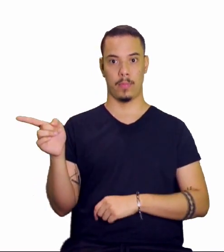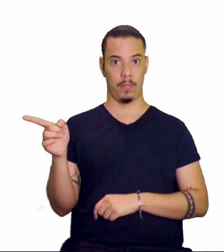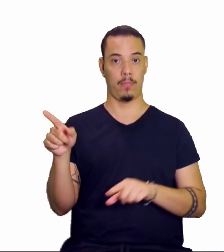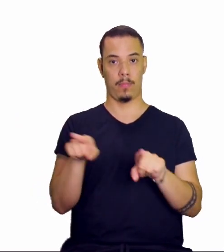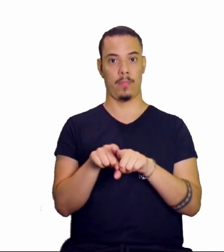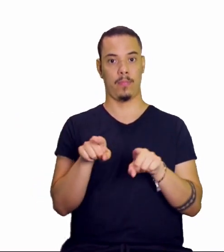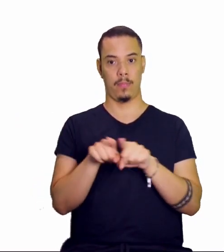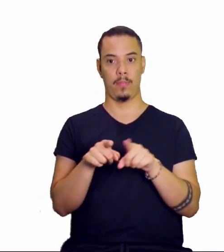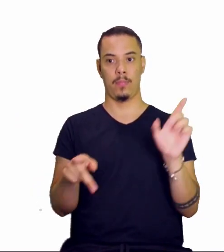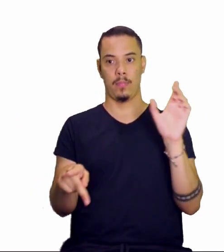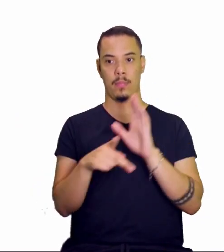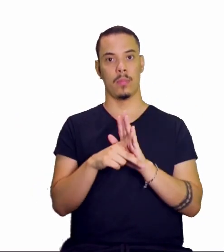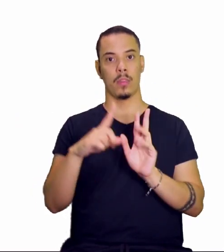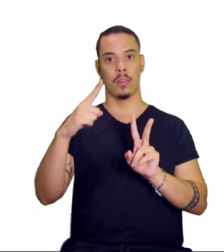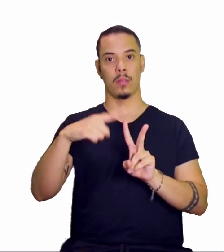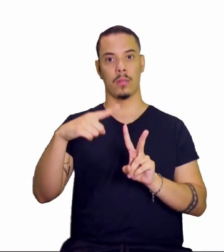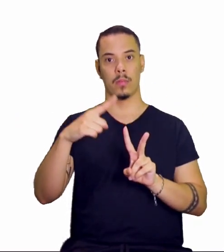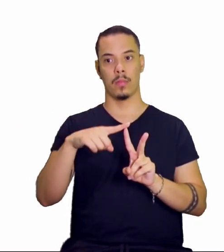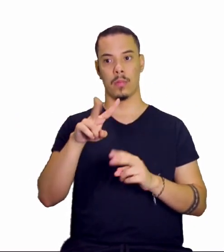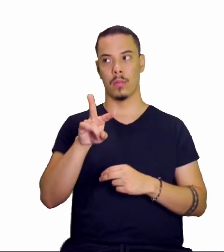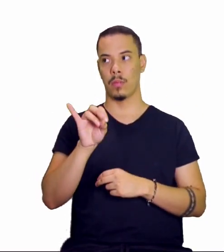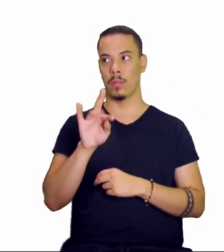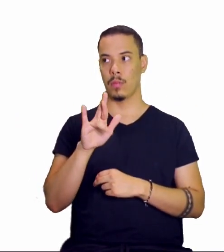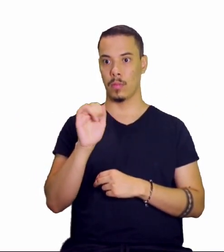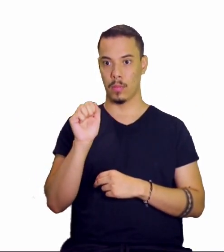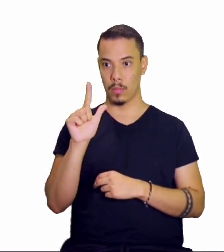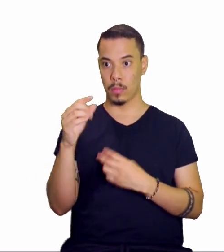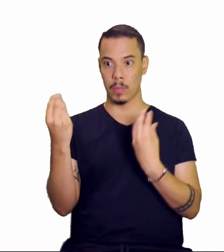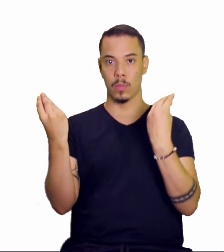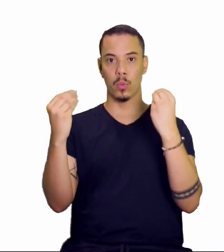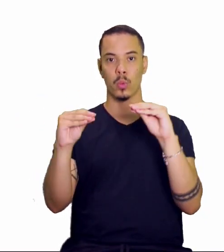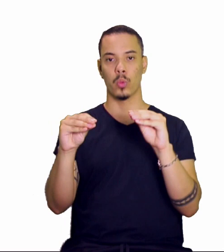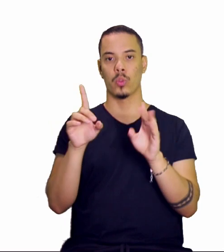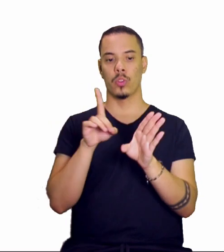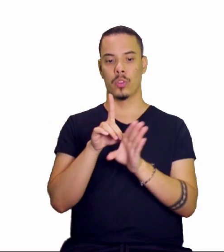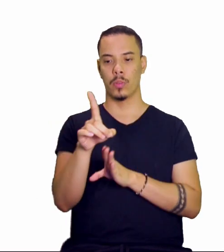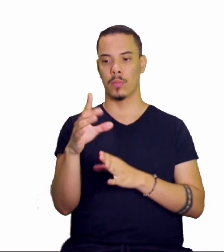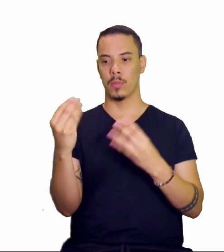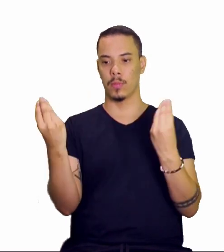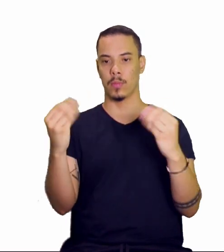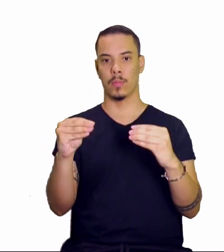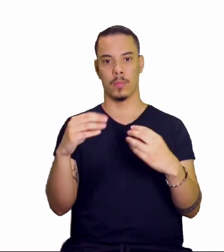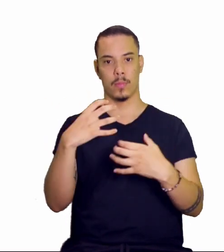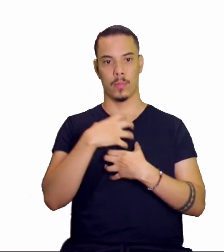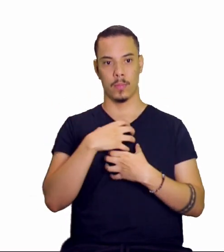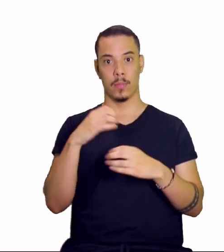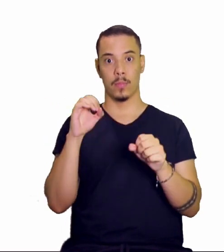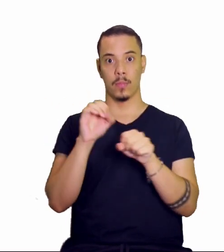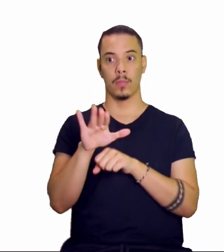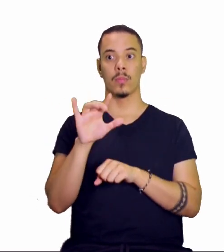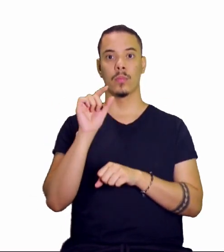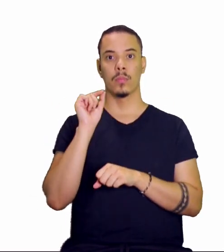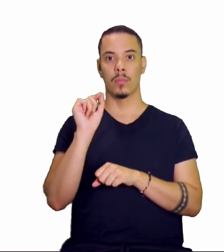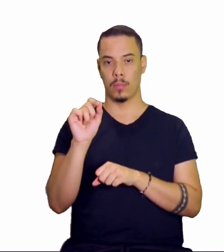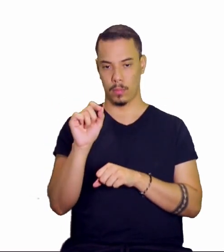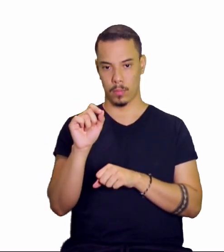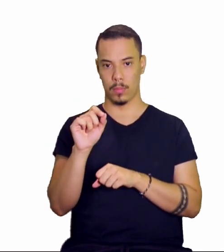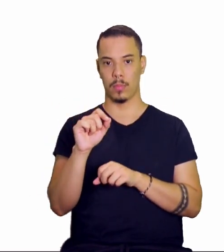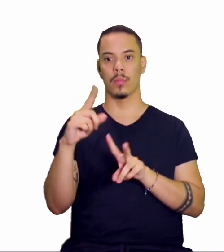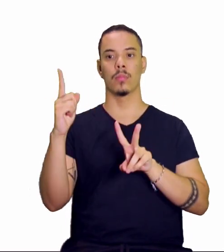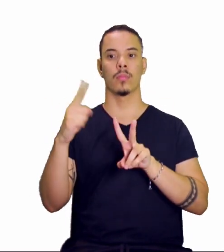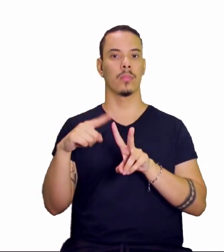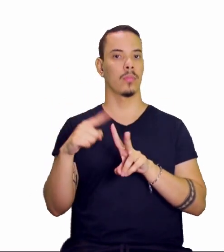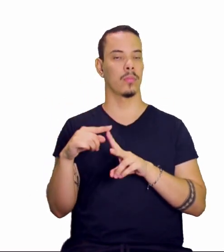grandeza vetorial, tá, pessoal? Colocou direção, colocou sentido, ou seja, orientou é o quê, professor Décio?